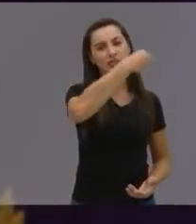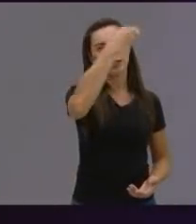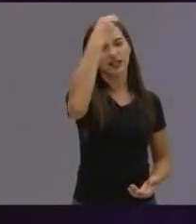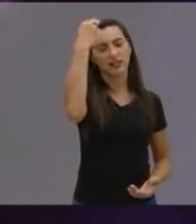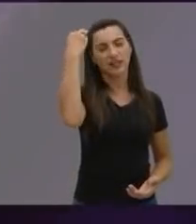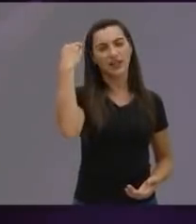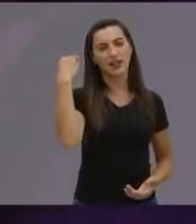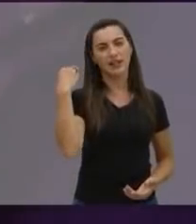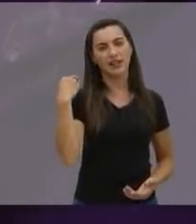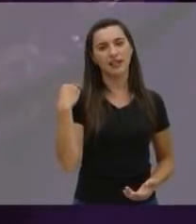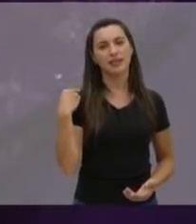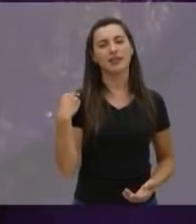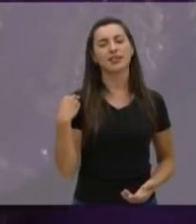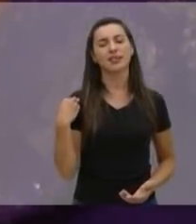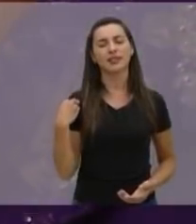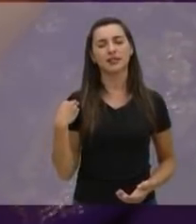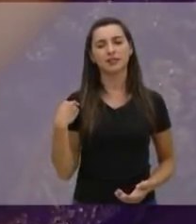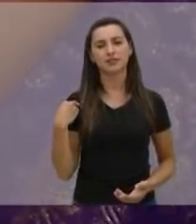Maria,